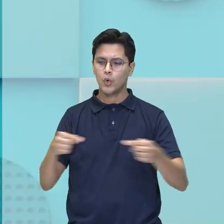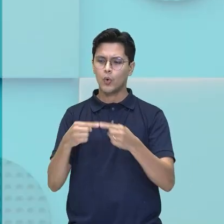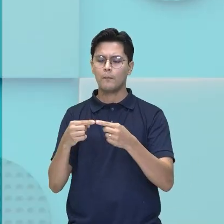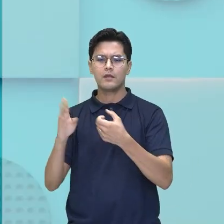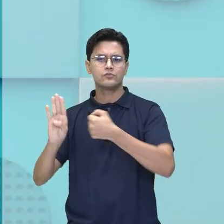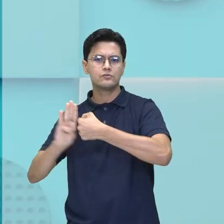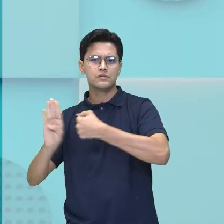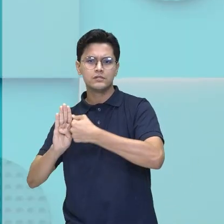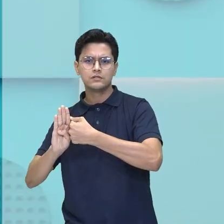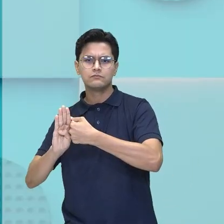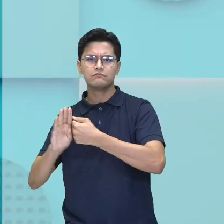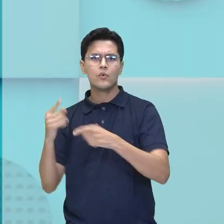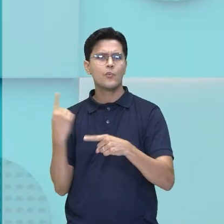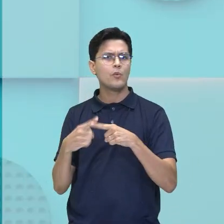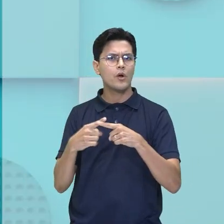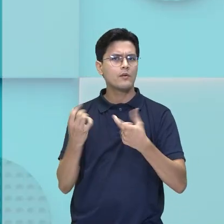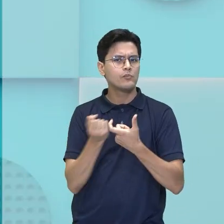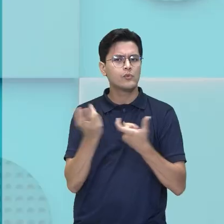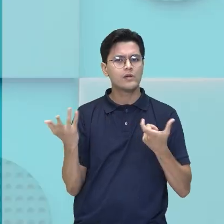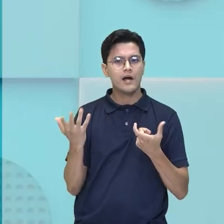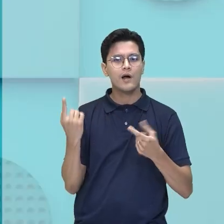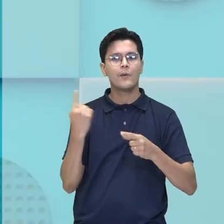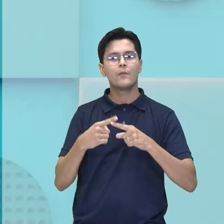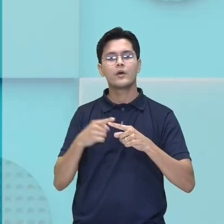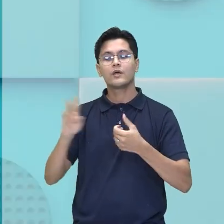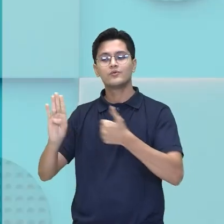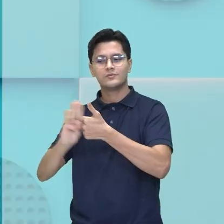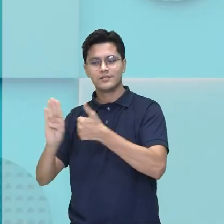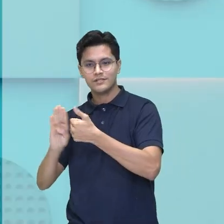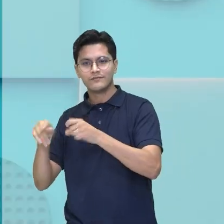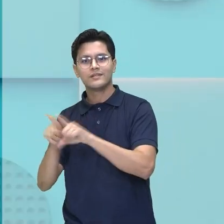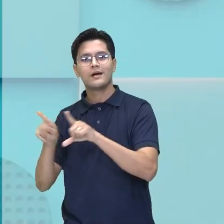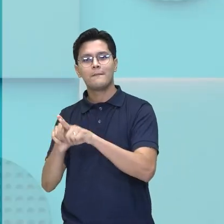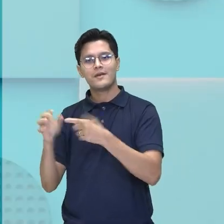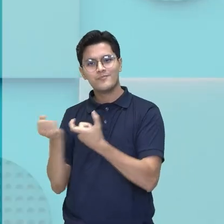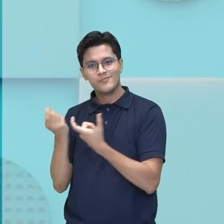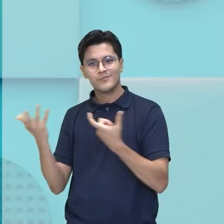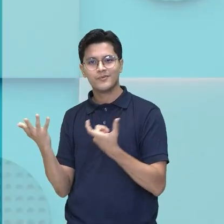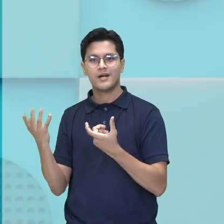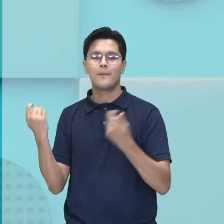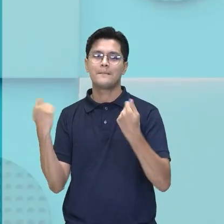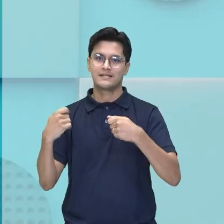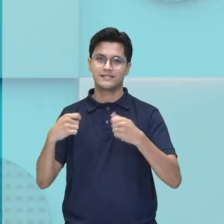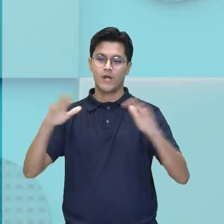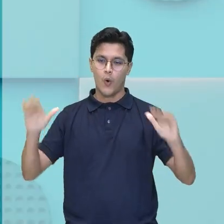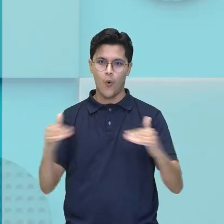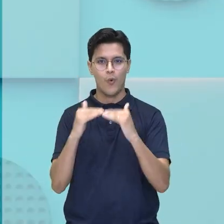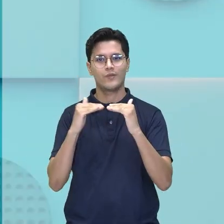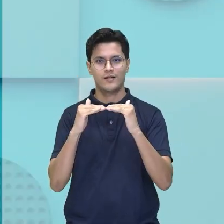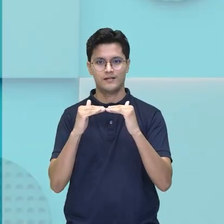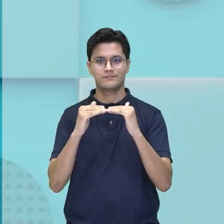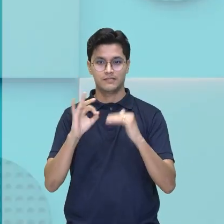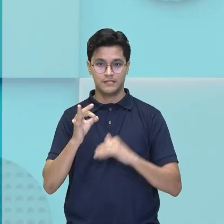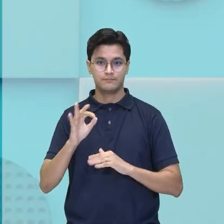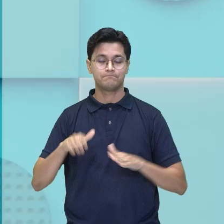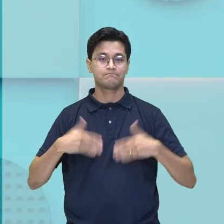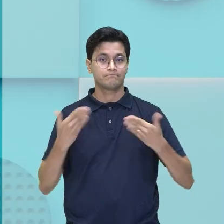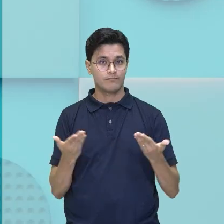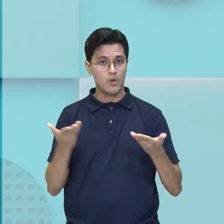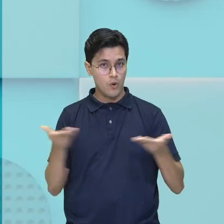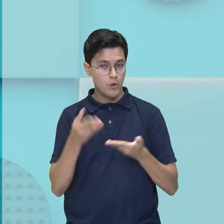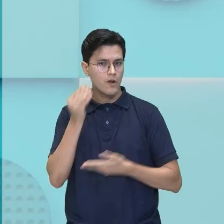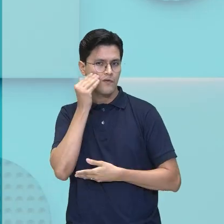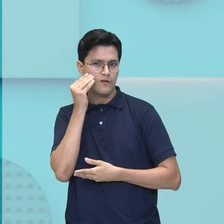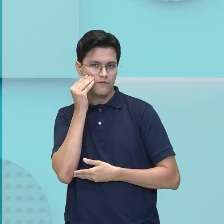por que ele está no plural? Porque o substantivo a que ele se refere está no plural, então ele tem que concordar, certo? Vamos verificar mais